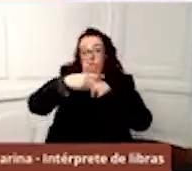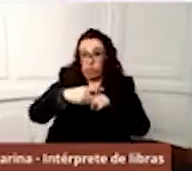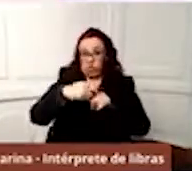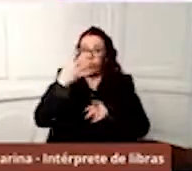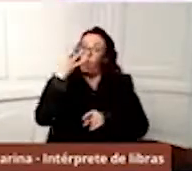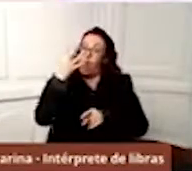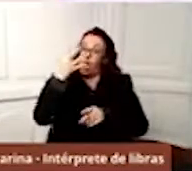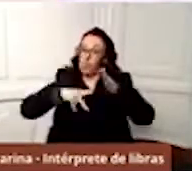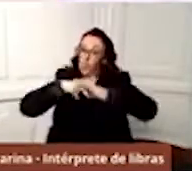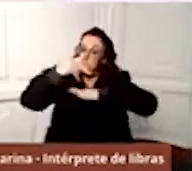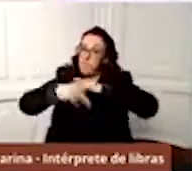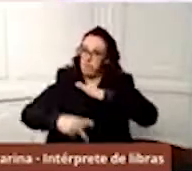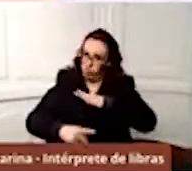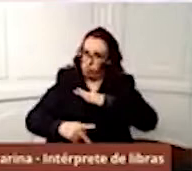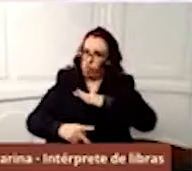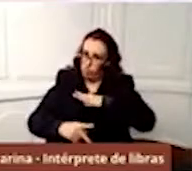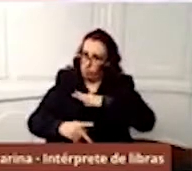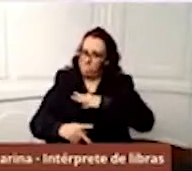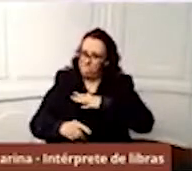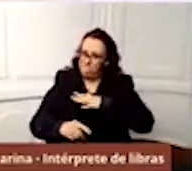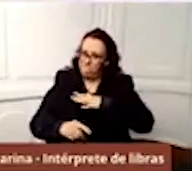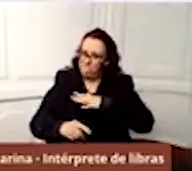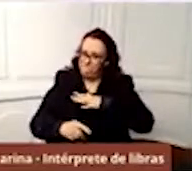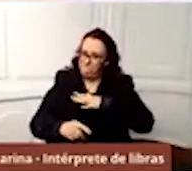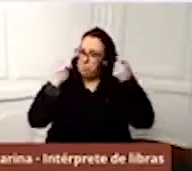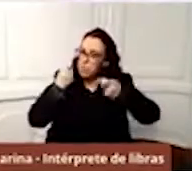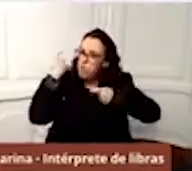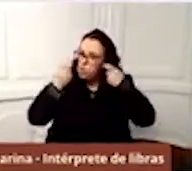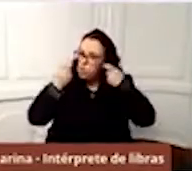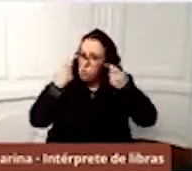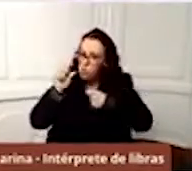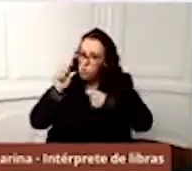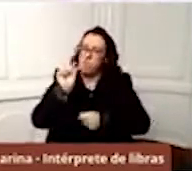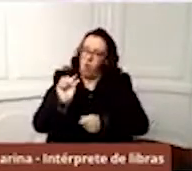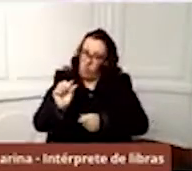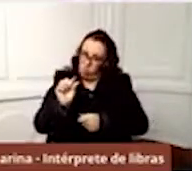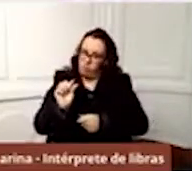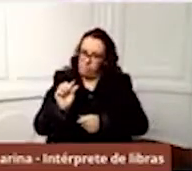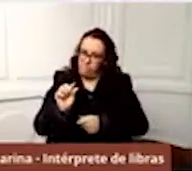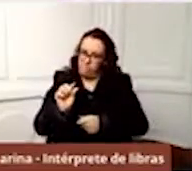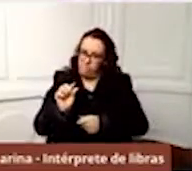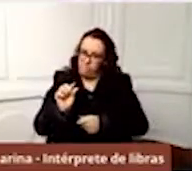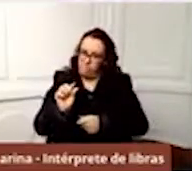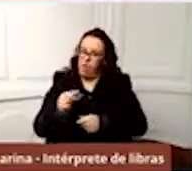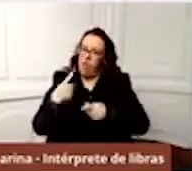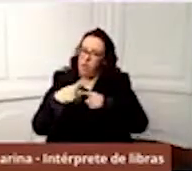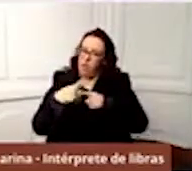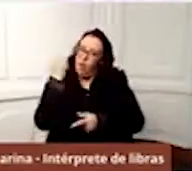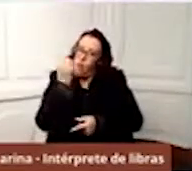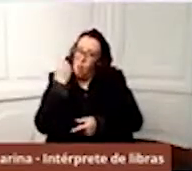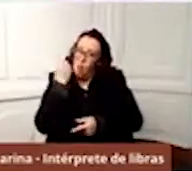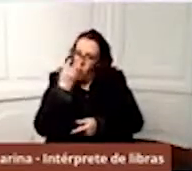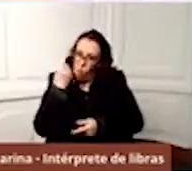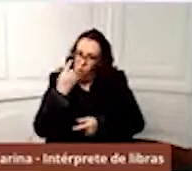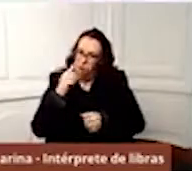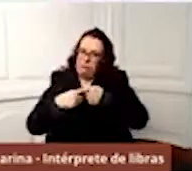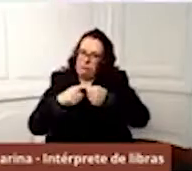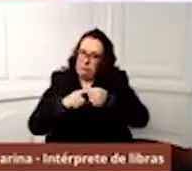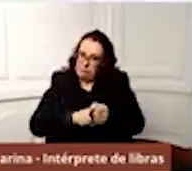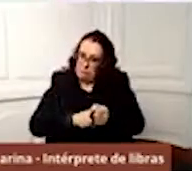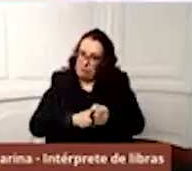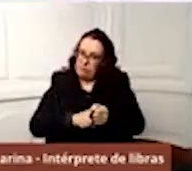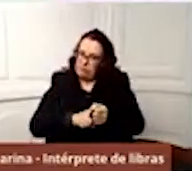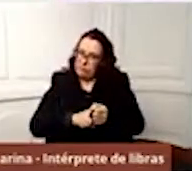e isso a gente se preocupa um pouco. A probabilidade de que uma única cidade concentre metade dos testes